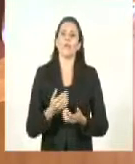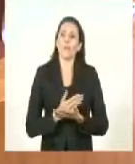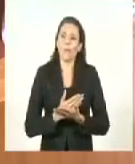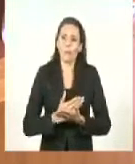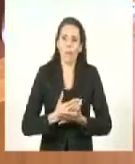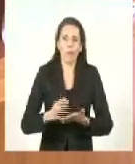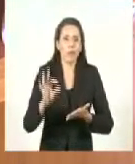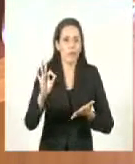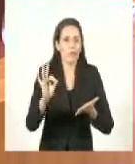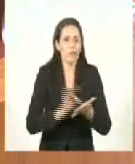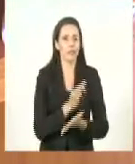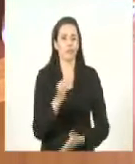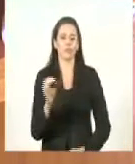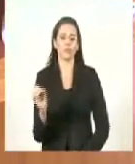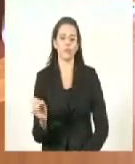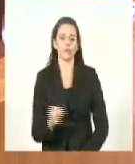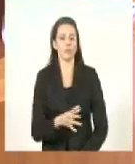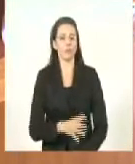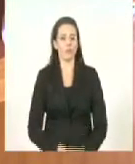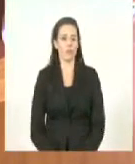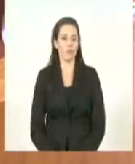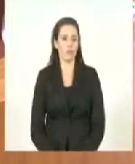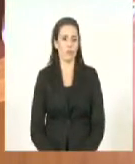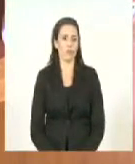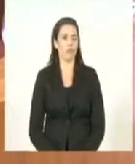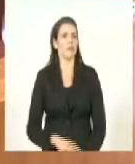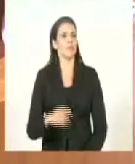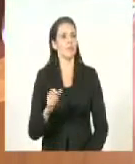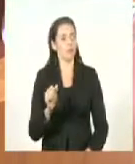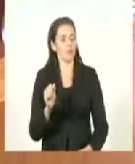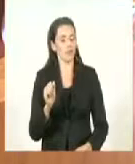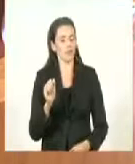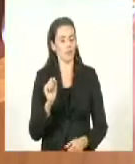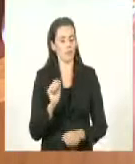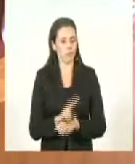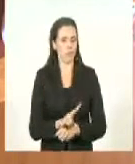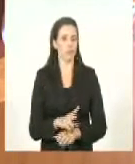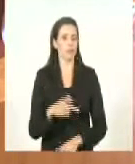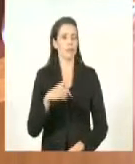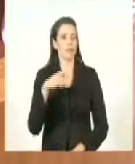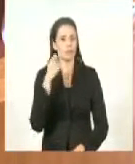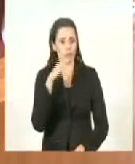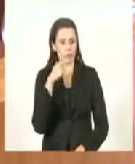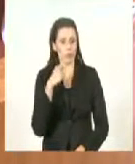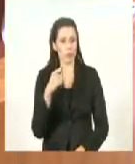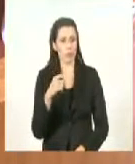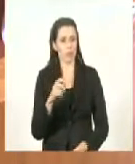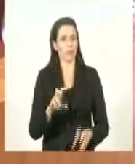nenhuma ilegalidade, não tem nada que não seja, deputado, querer levantar...